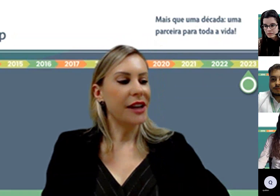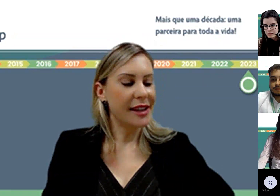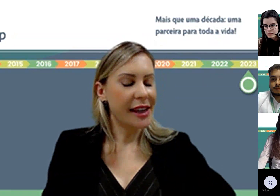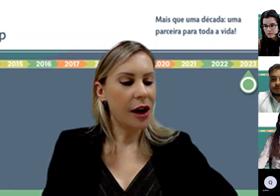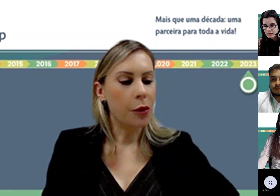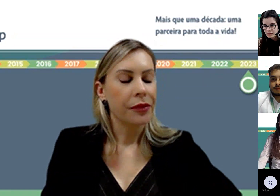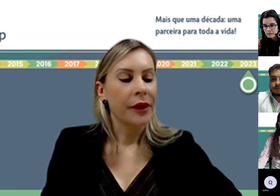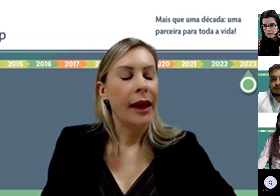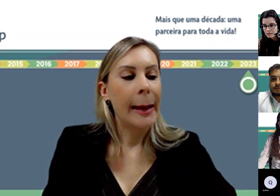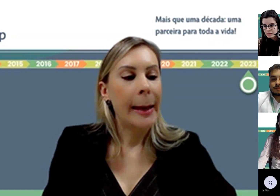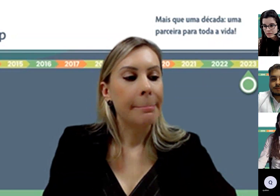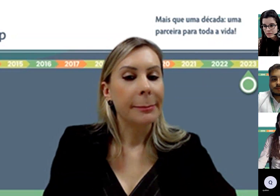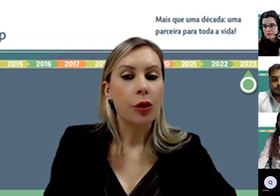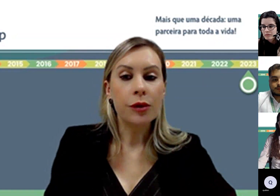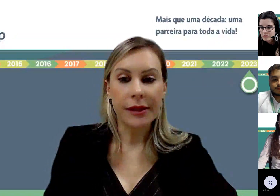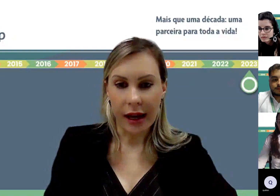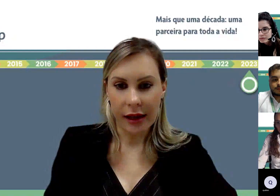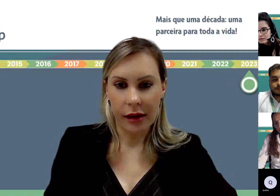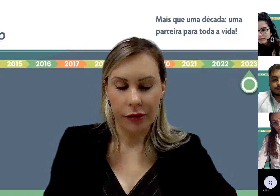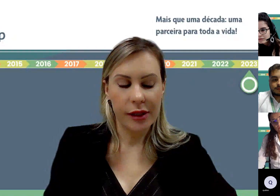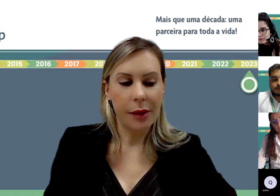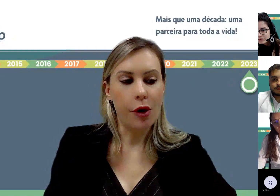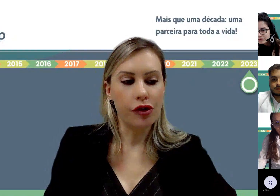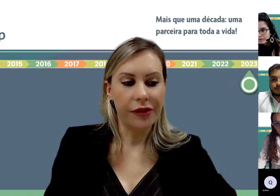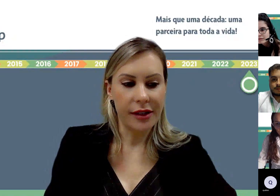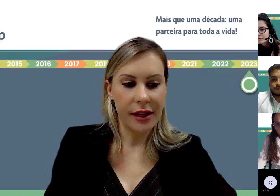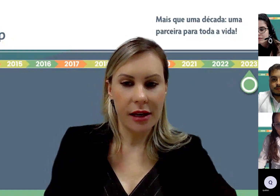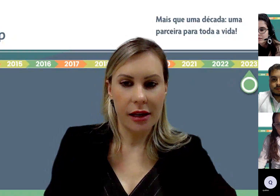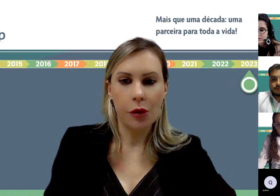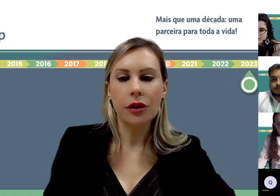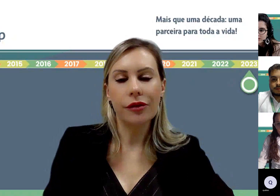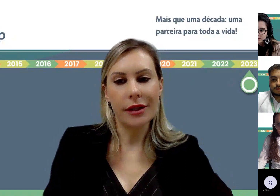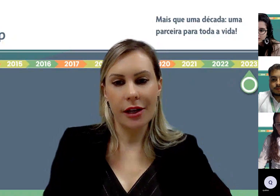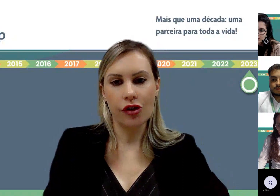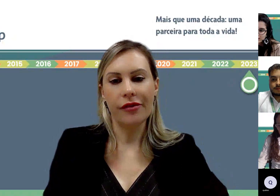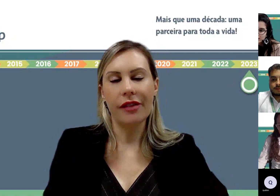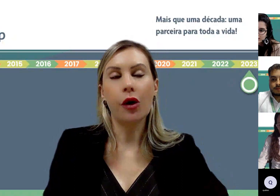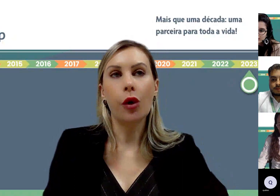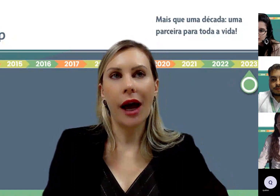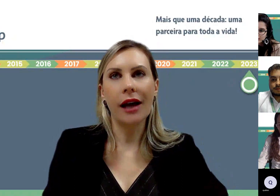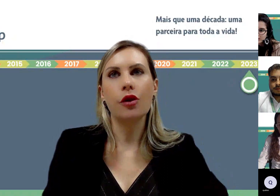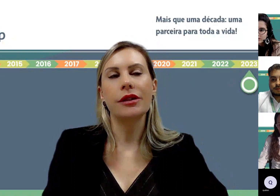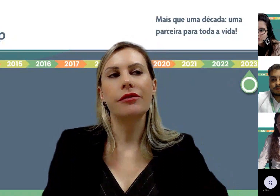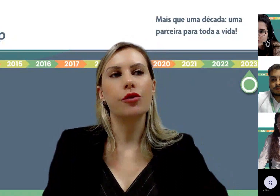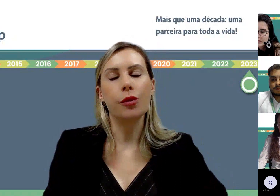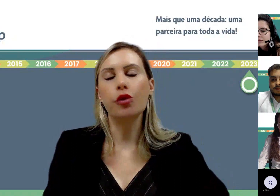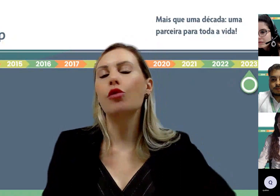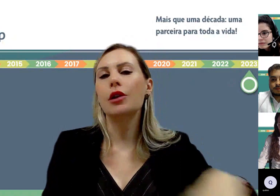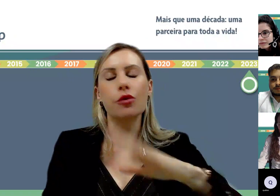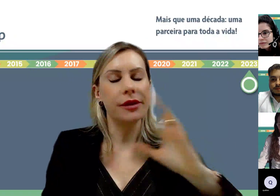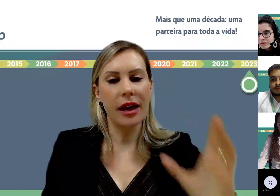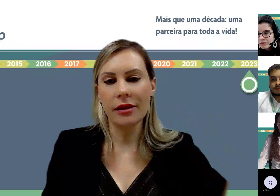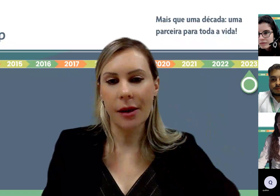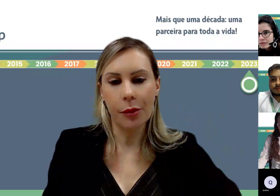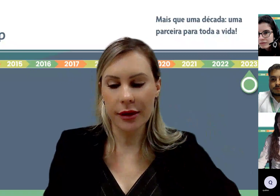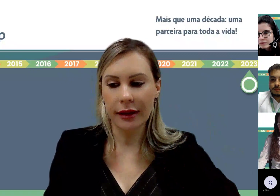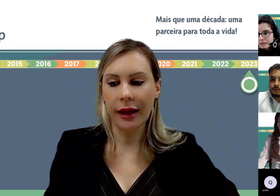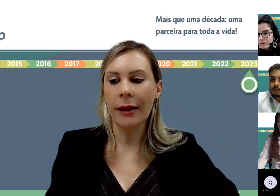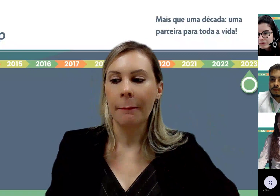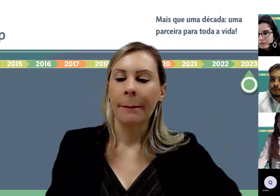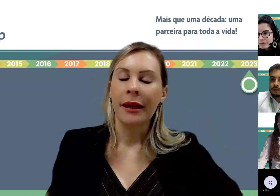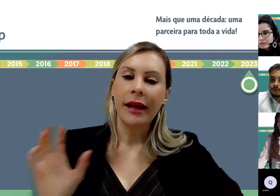vamos lá, Ezequiel. O saque você pode fazer enquanto você estiver vinculado ao serviço público, sem